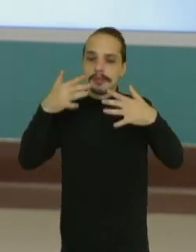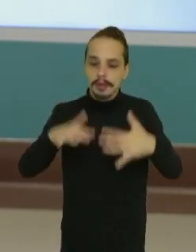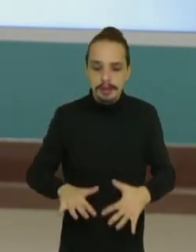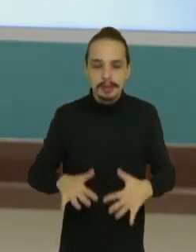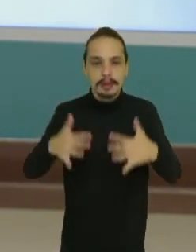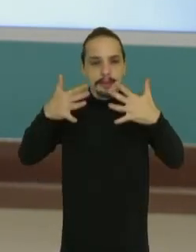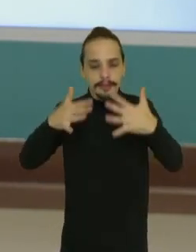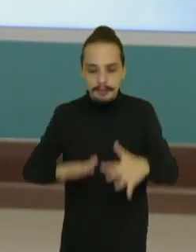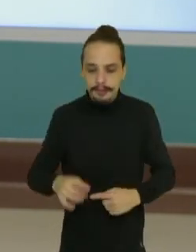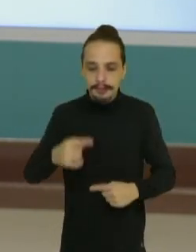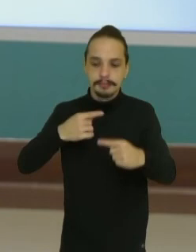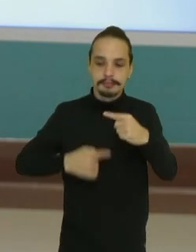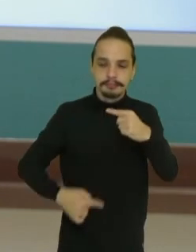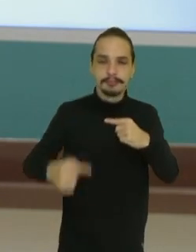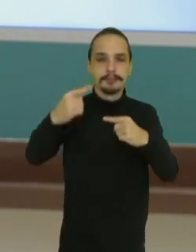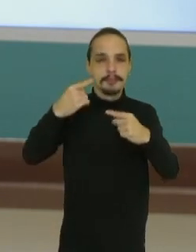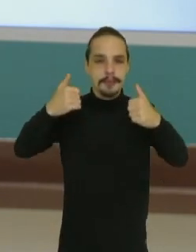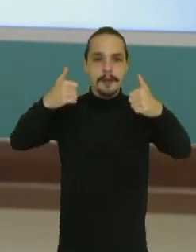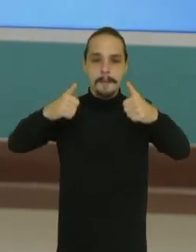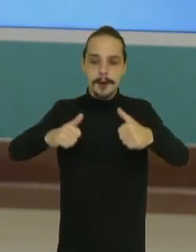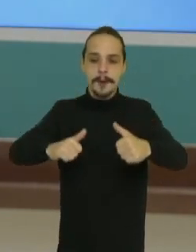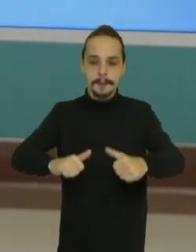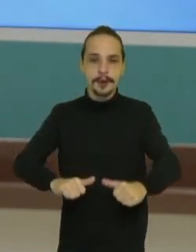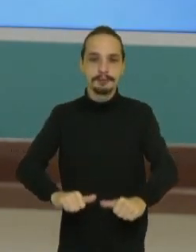e a situação vai ficando cada vez pior.